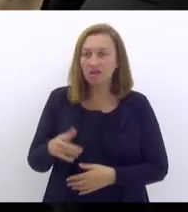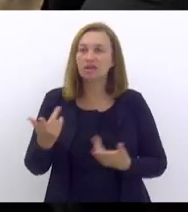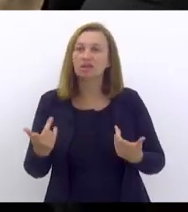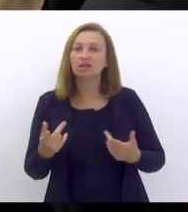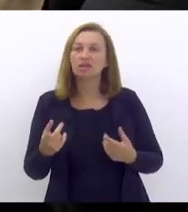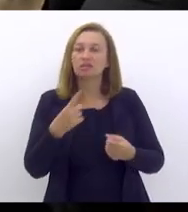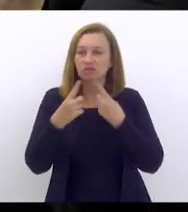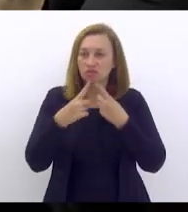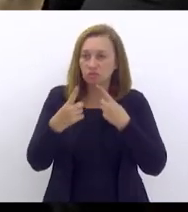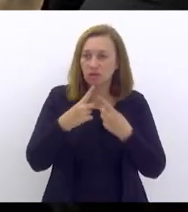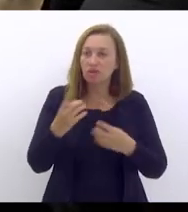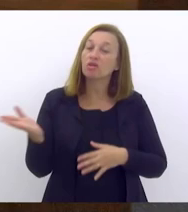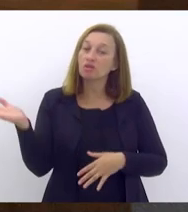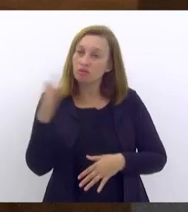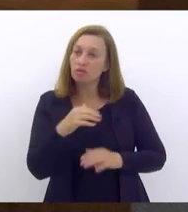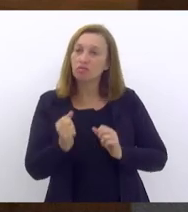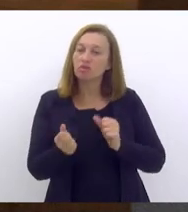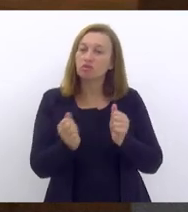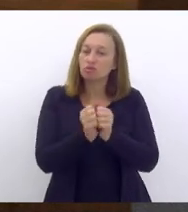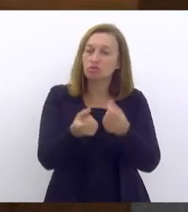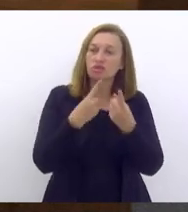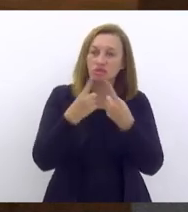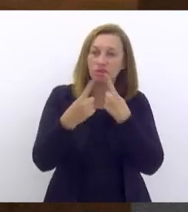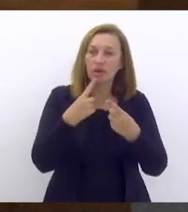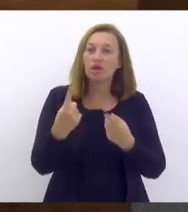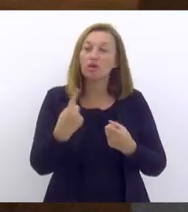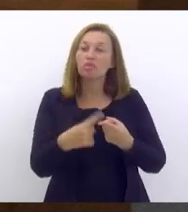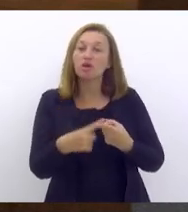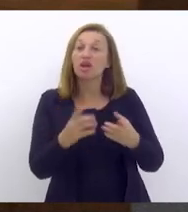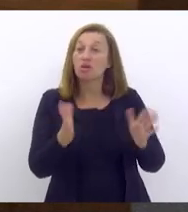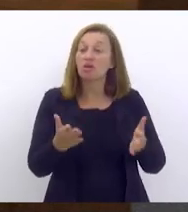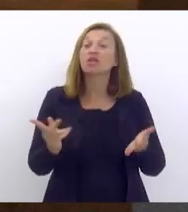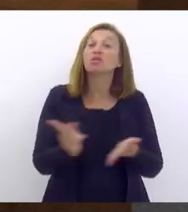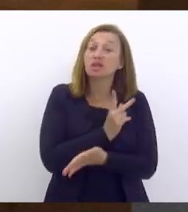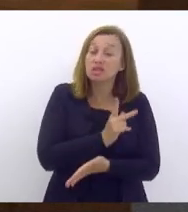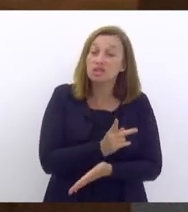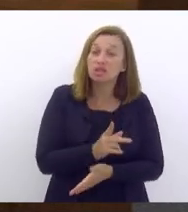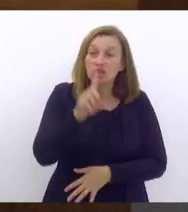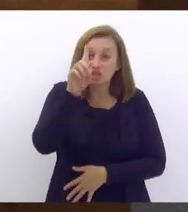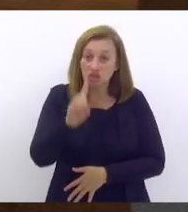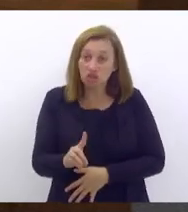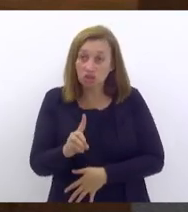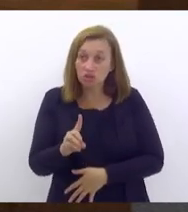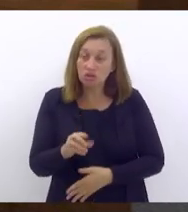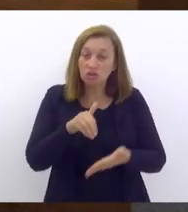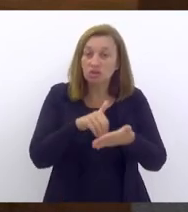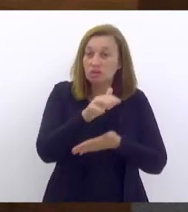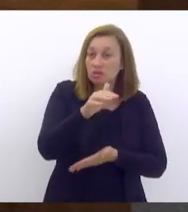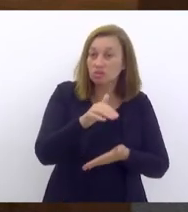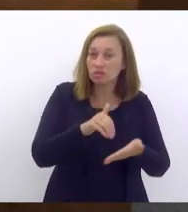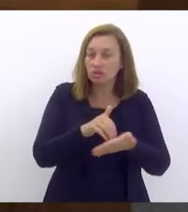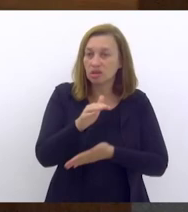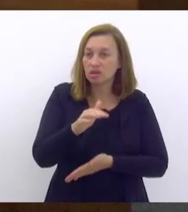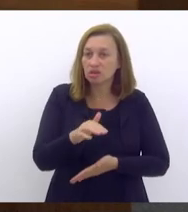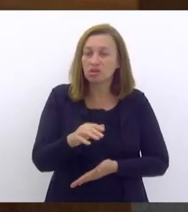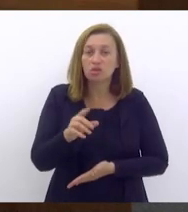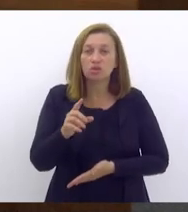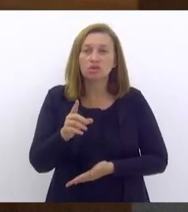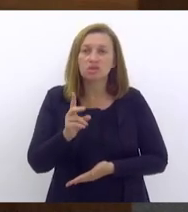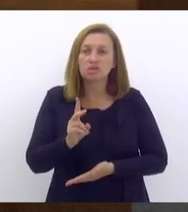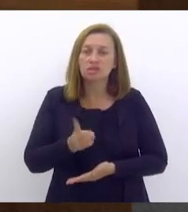levantando os debates. Vamos fazer os debates publicamente, porque agora o que está acontecendo é que diretores estão sendo exonerados